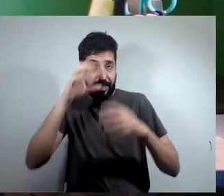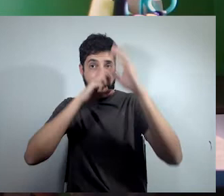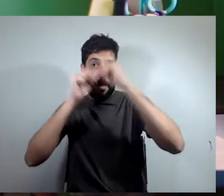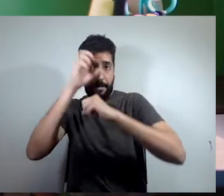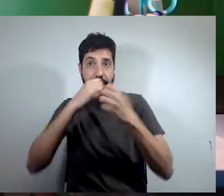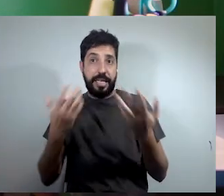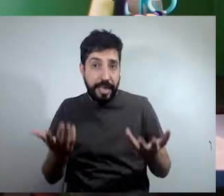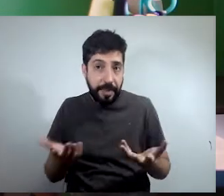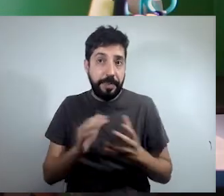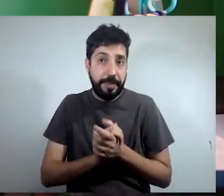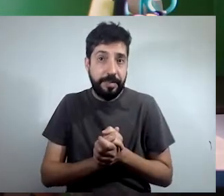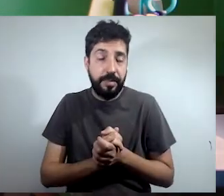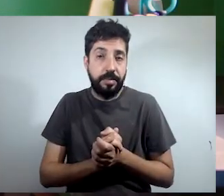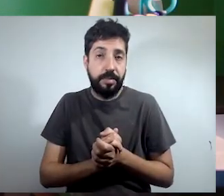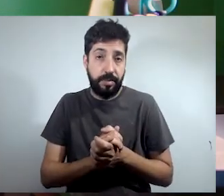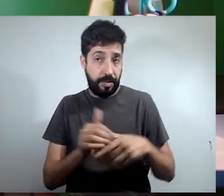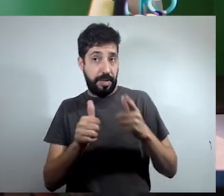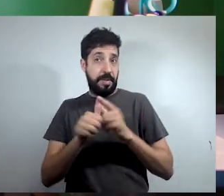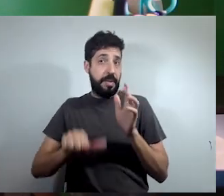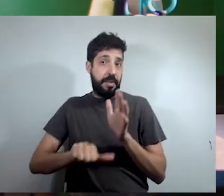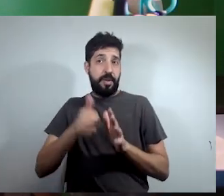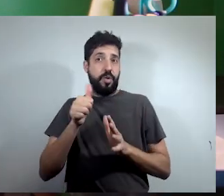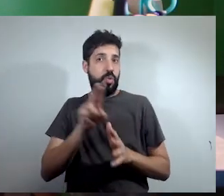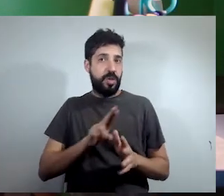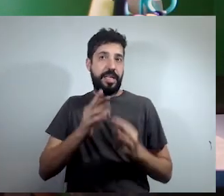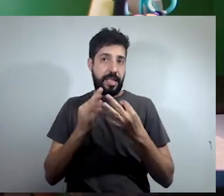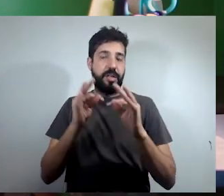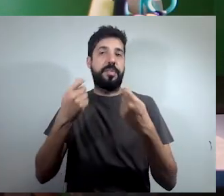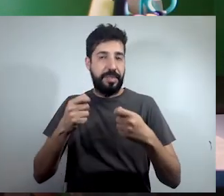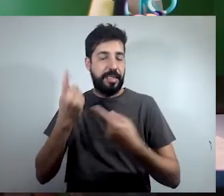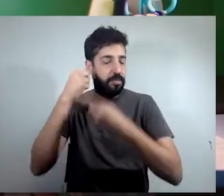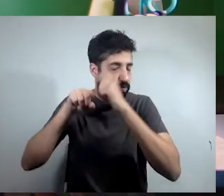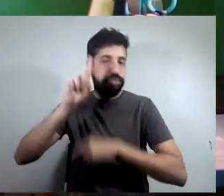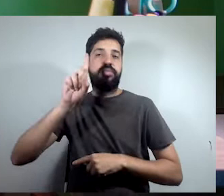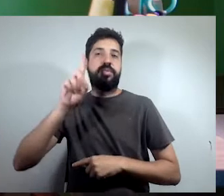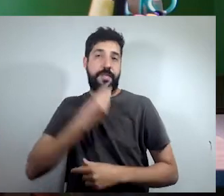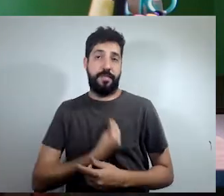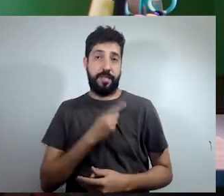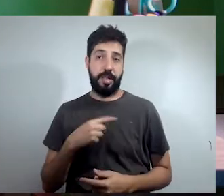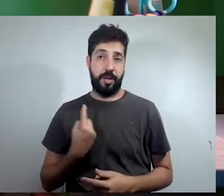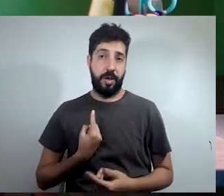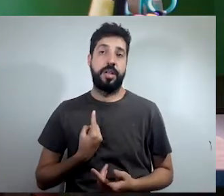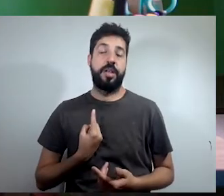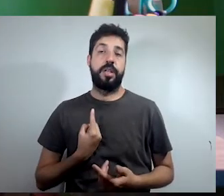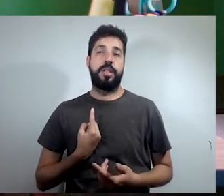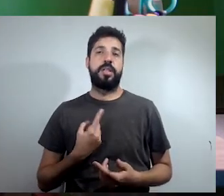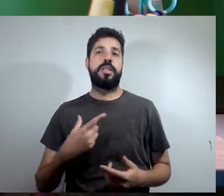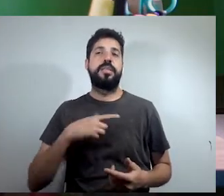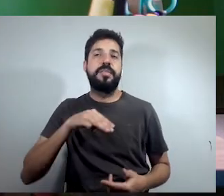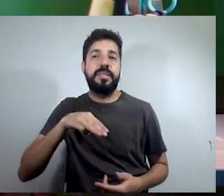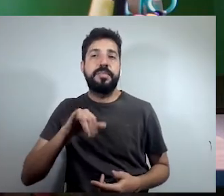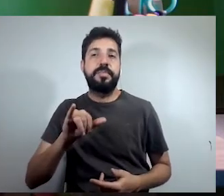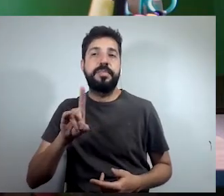sem sermos educados com o uso da tecnologia em nossas vidas, né? Nas mídias, a gente